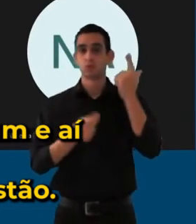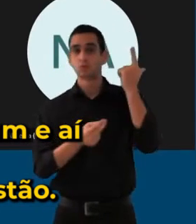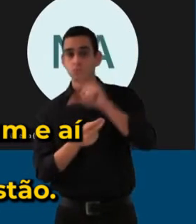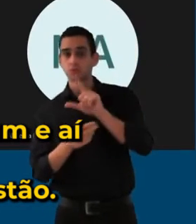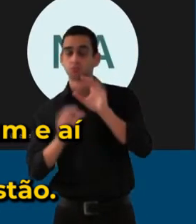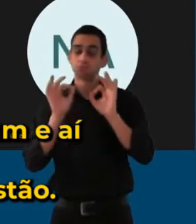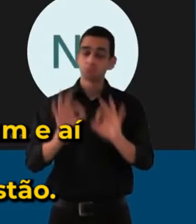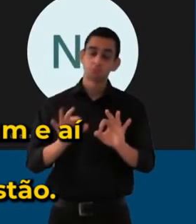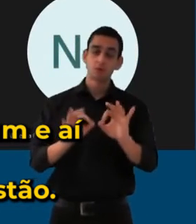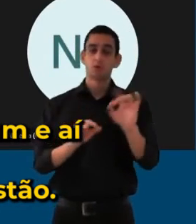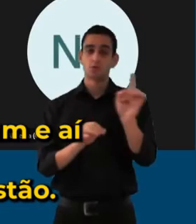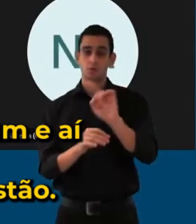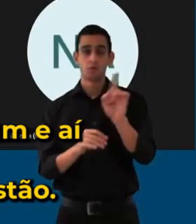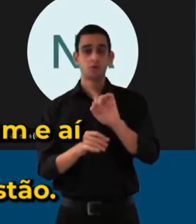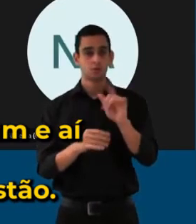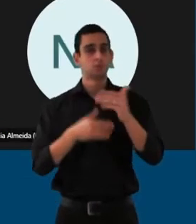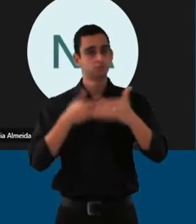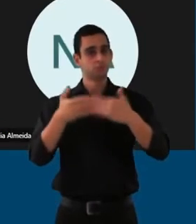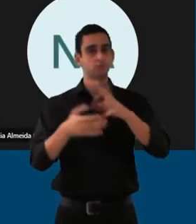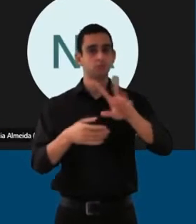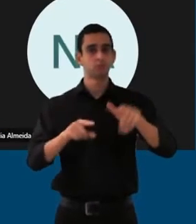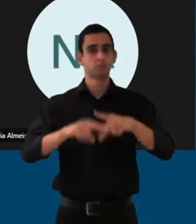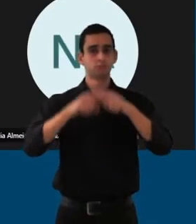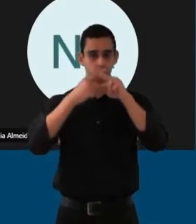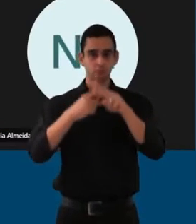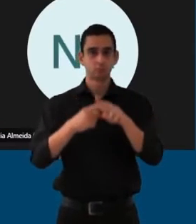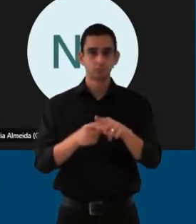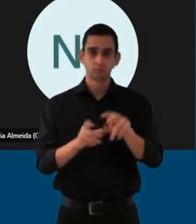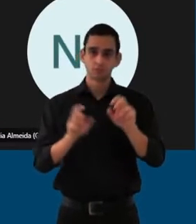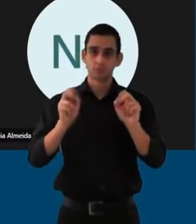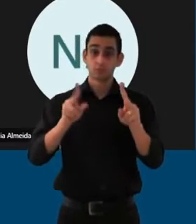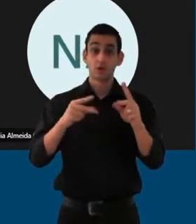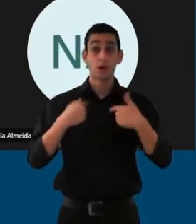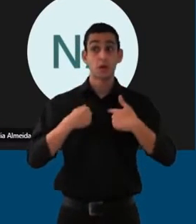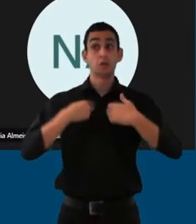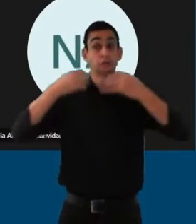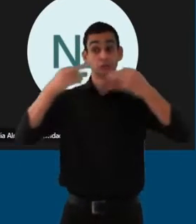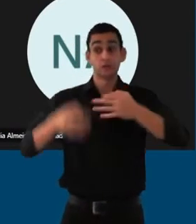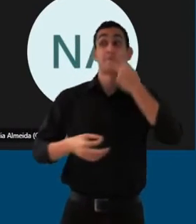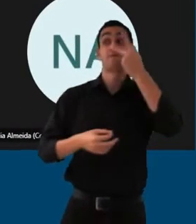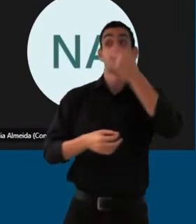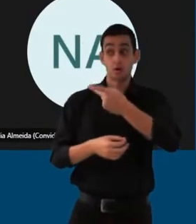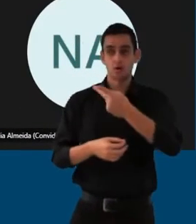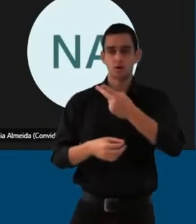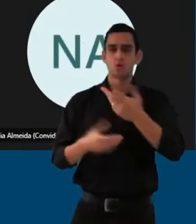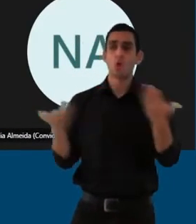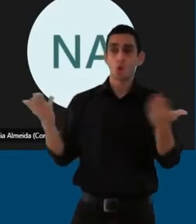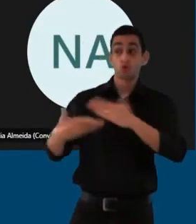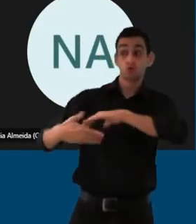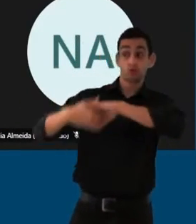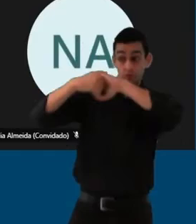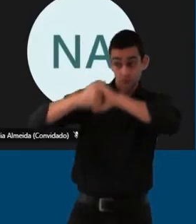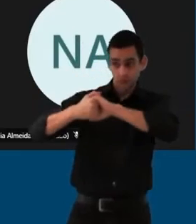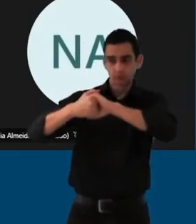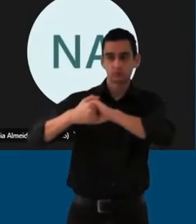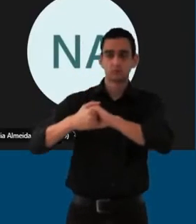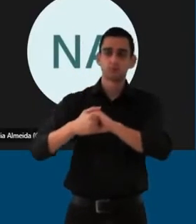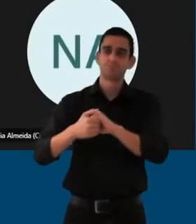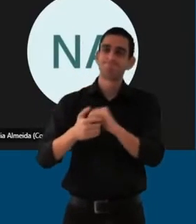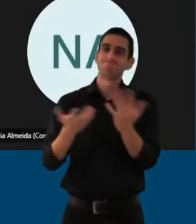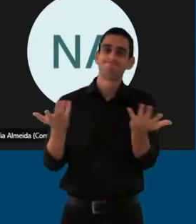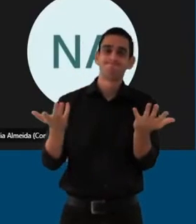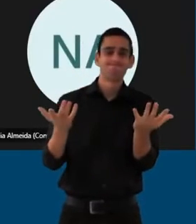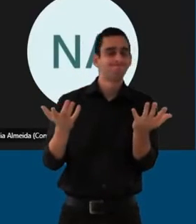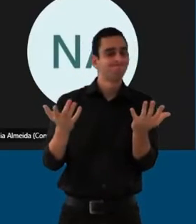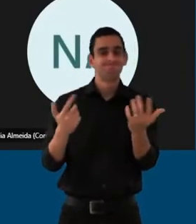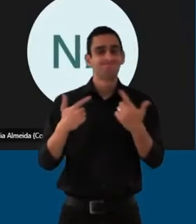poder, digamos, resolver essa questão. Mas eu não posso lhe dizer que aqui a gente vai... Eu